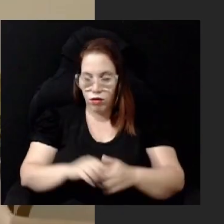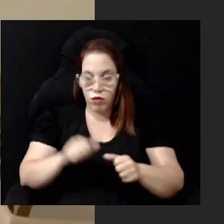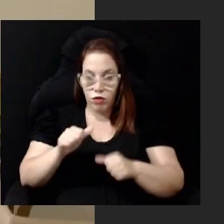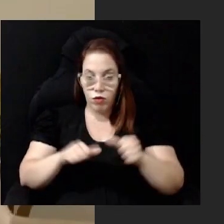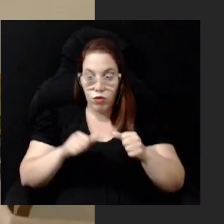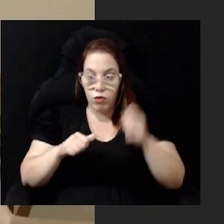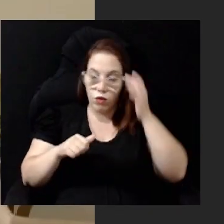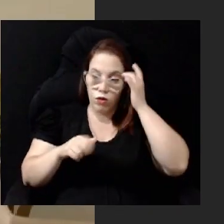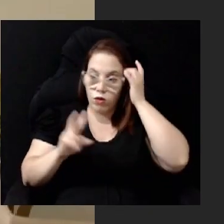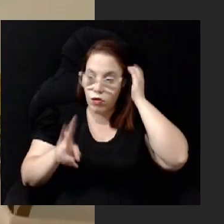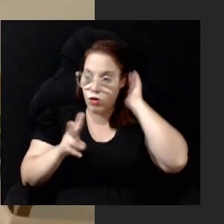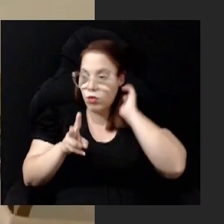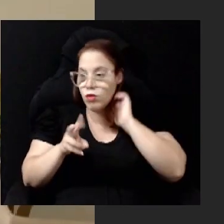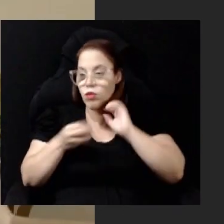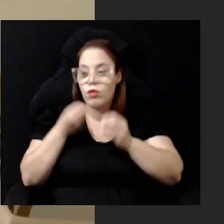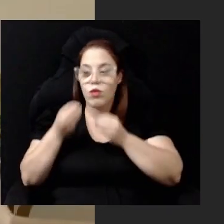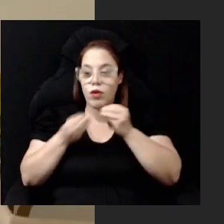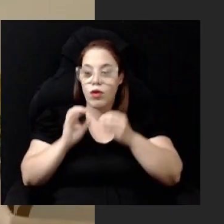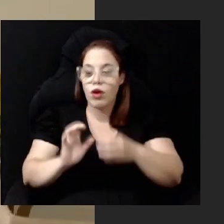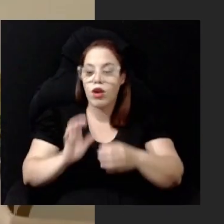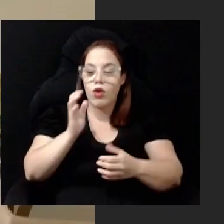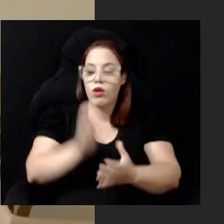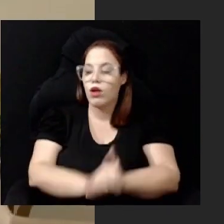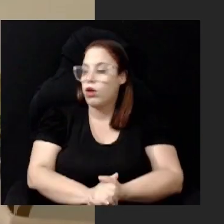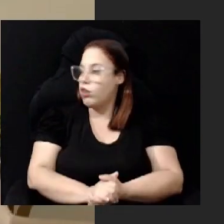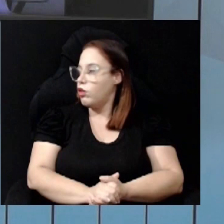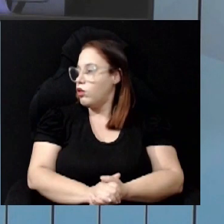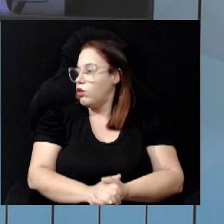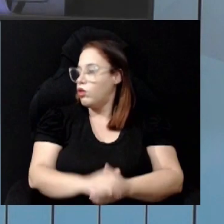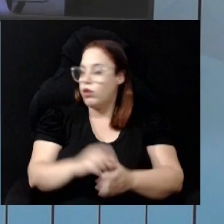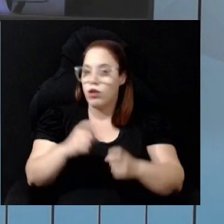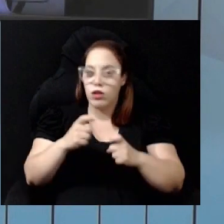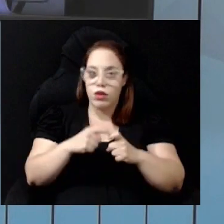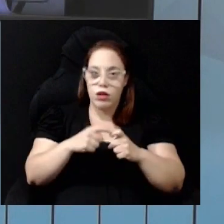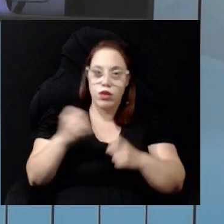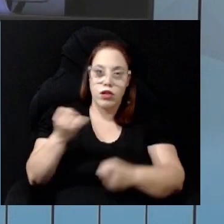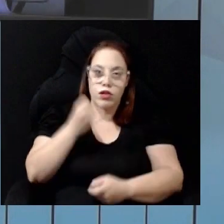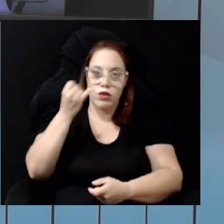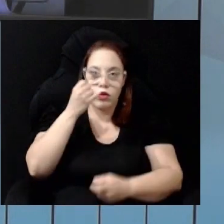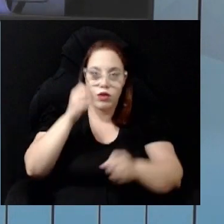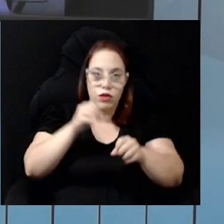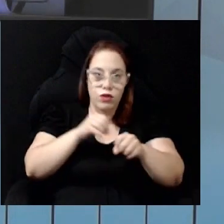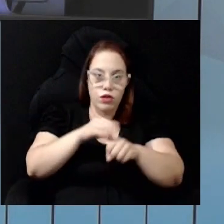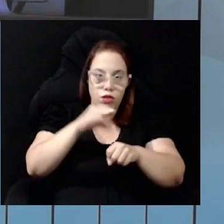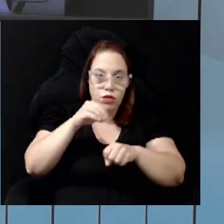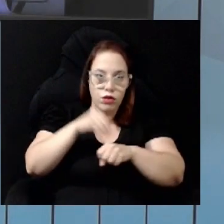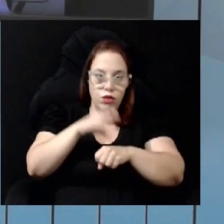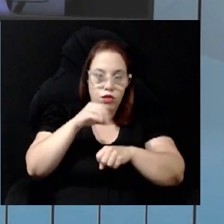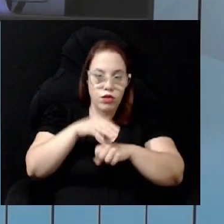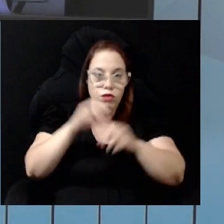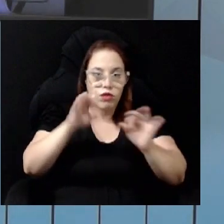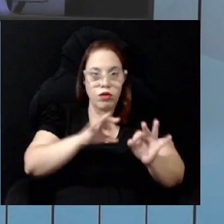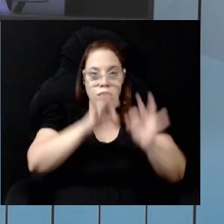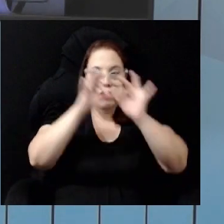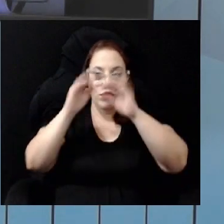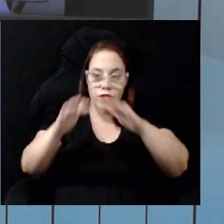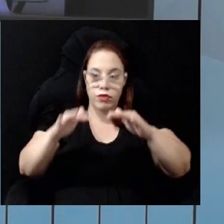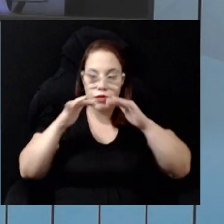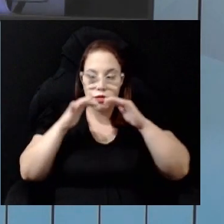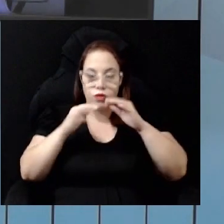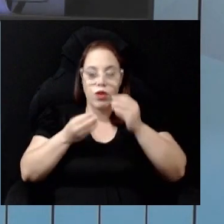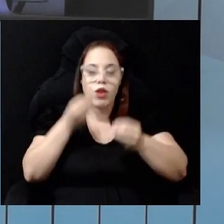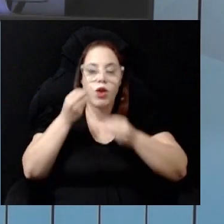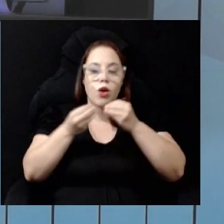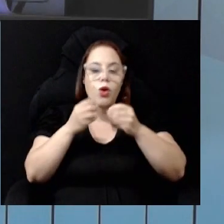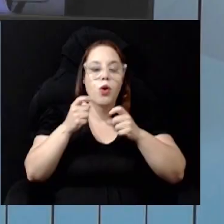a frequência em que eles acontecem. Doutor, acho importante a gente orientar aqui também, para quem está acompanhando, qual é